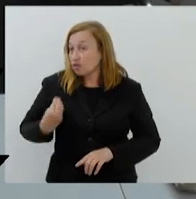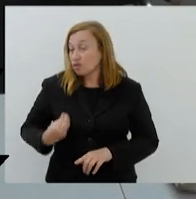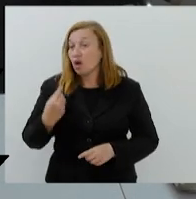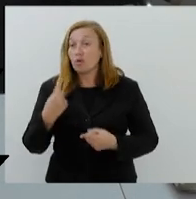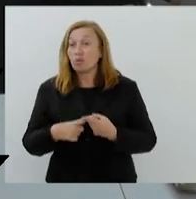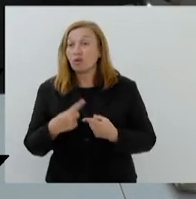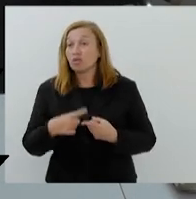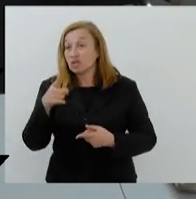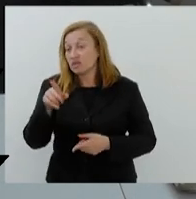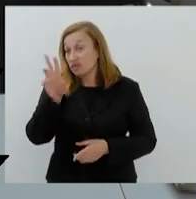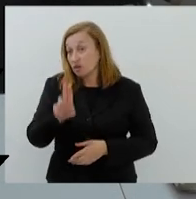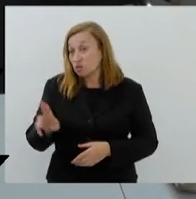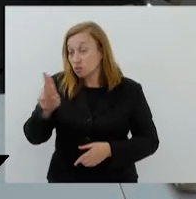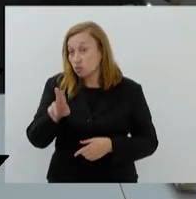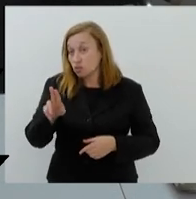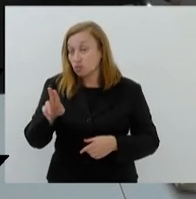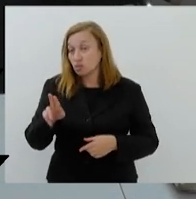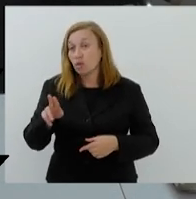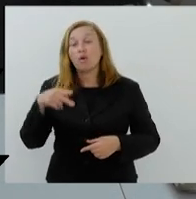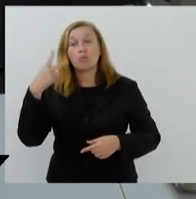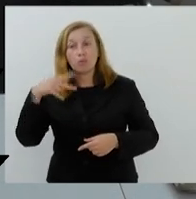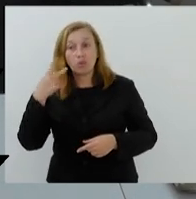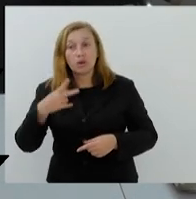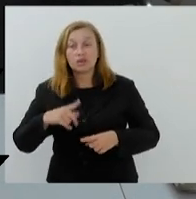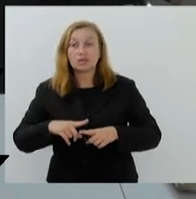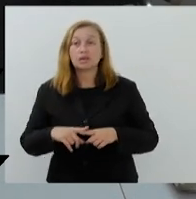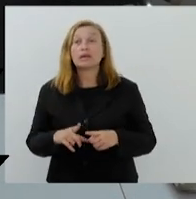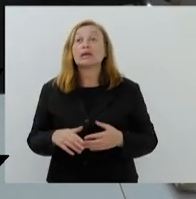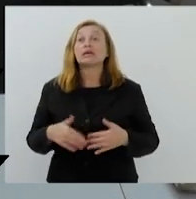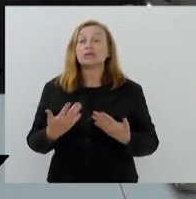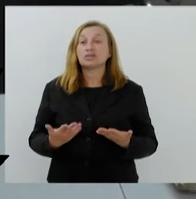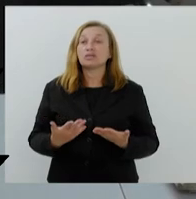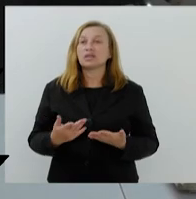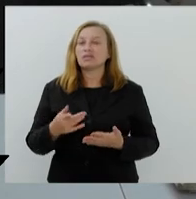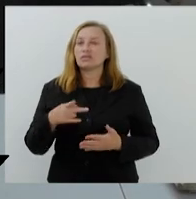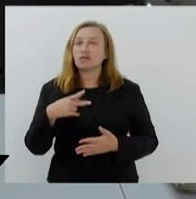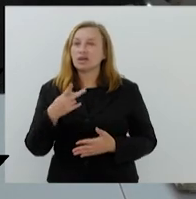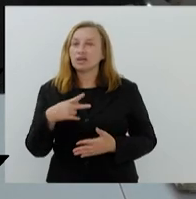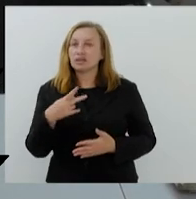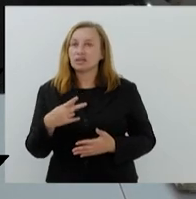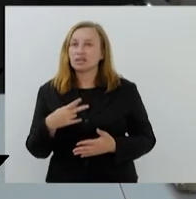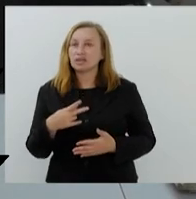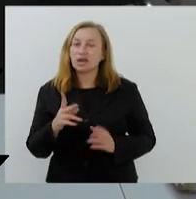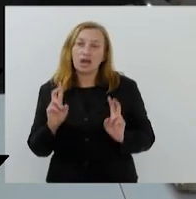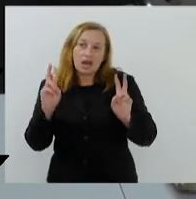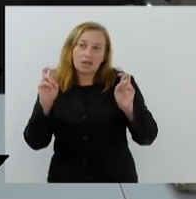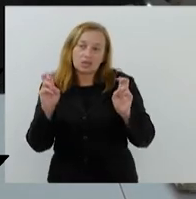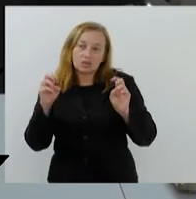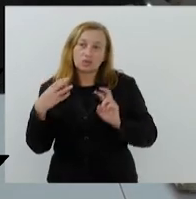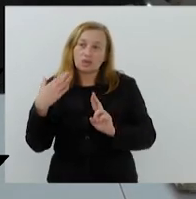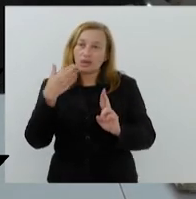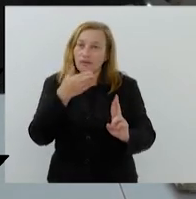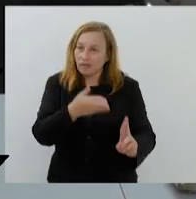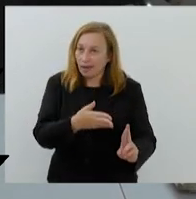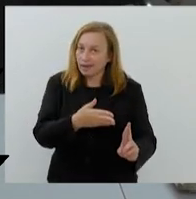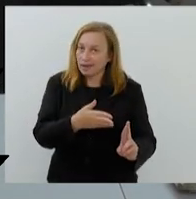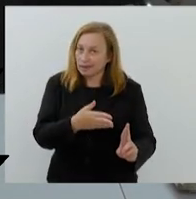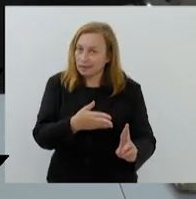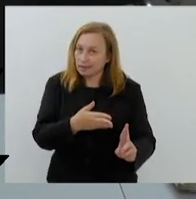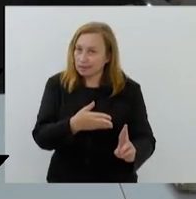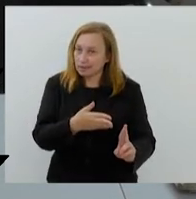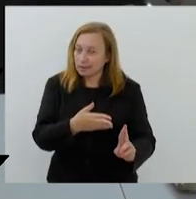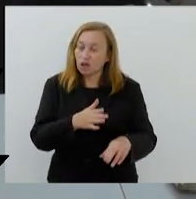você faz o uso político disso. Lógico. Aí você está citando casos de referência